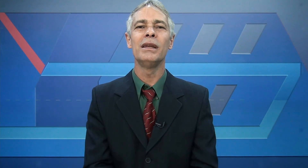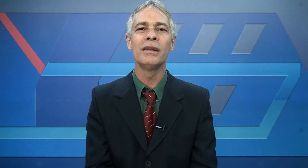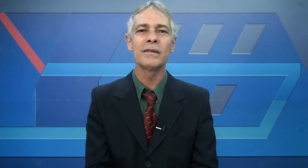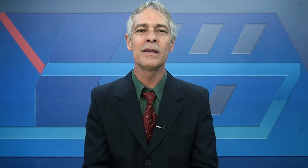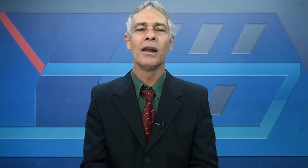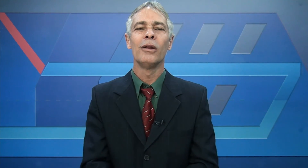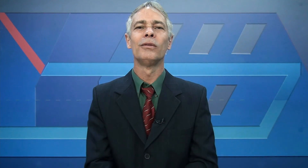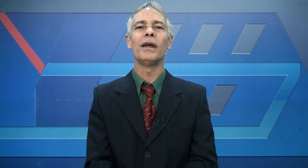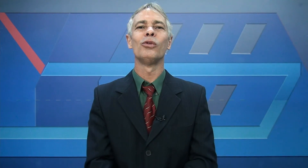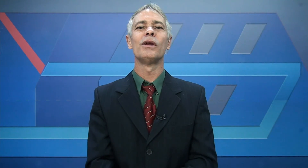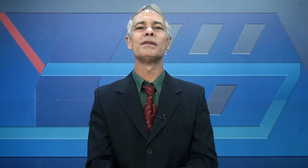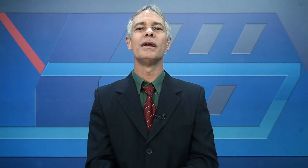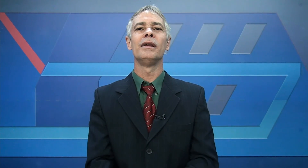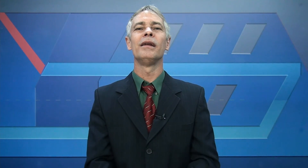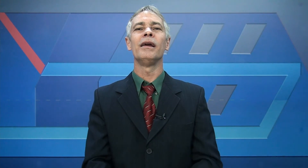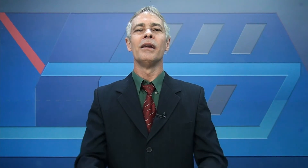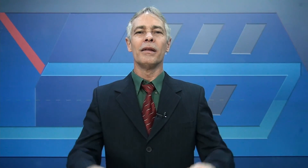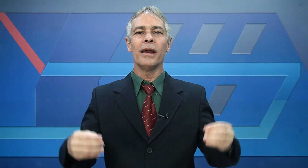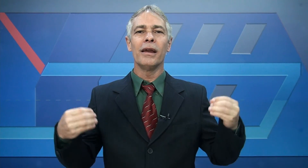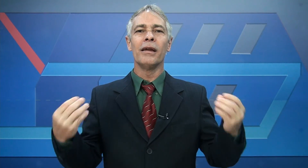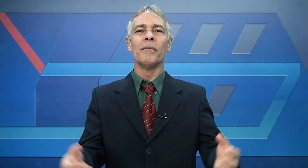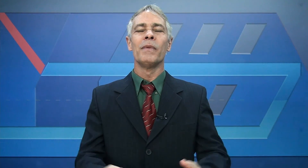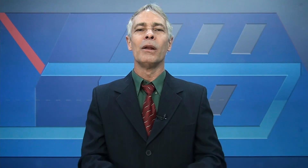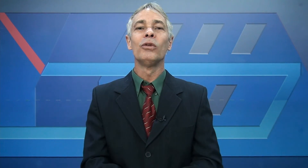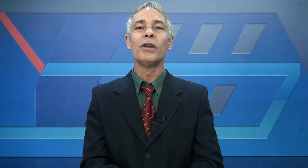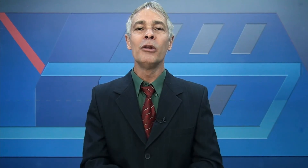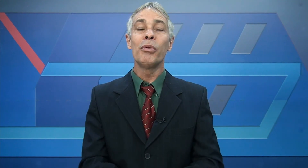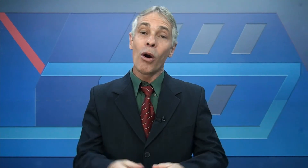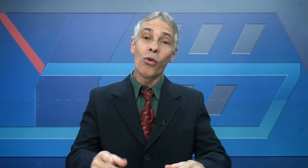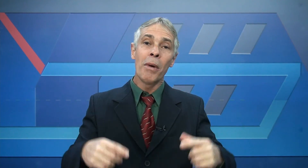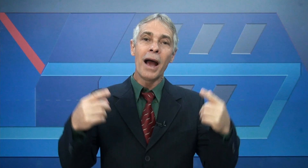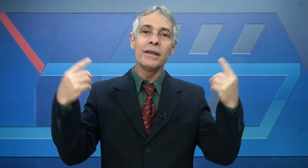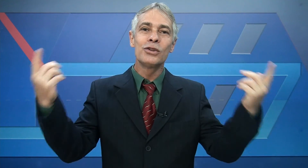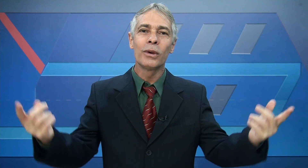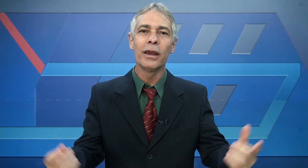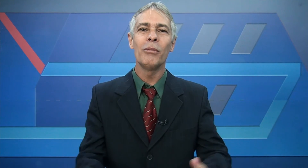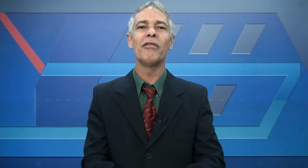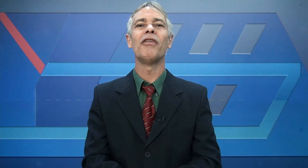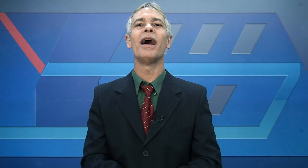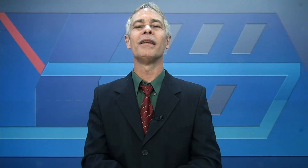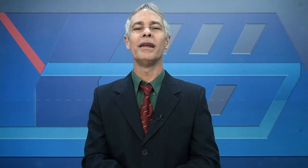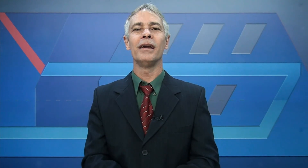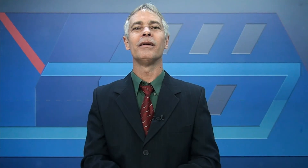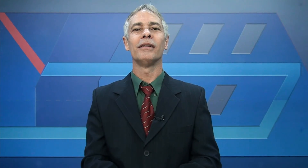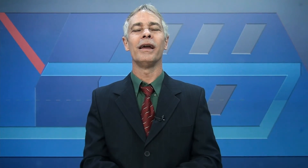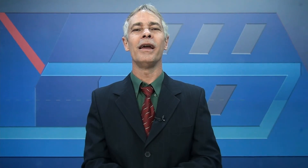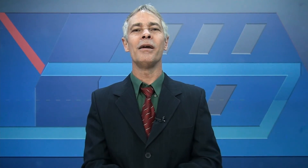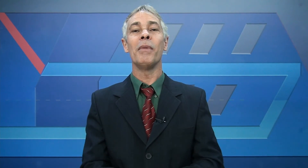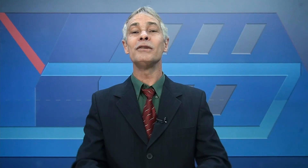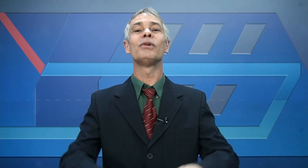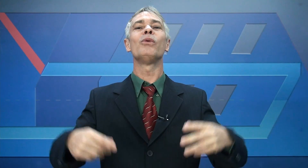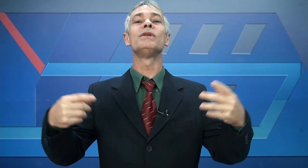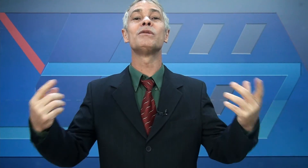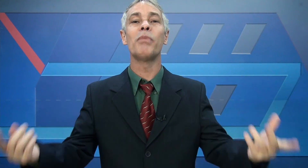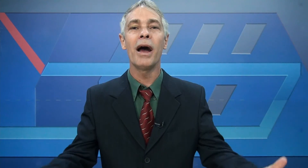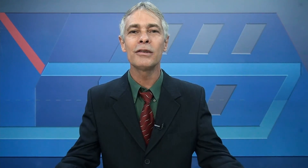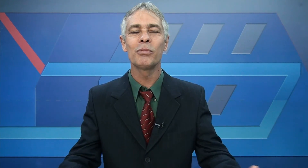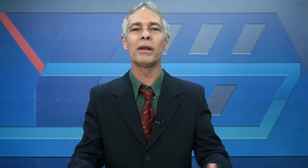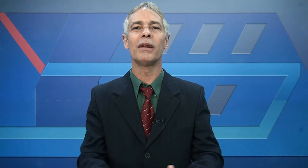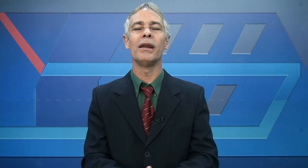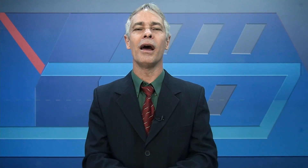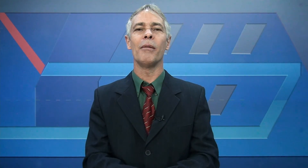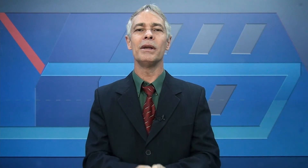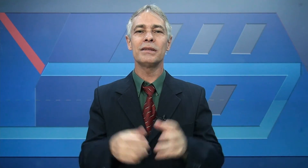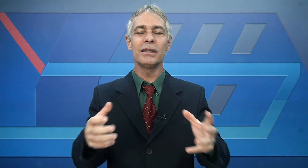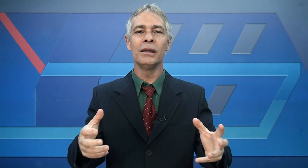essas meninas lutadoras aí, né? Lutando por algo mais do que uma fada, né? É mais do que um espaço